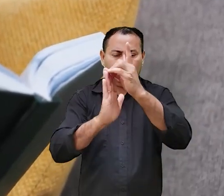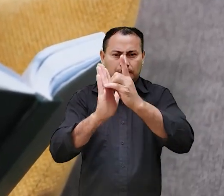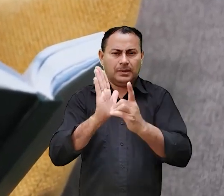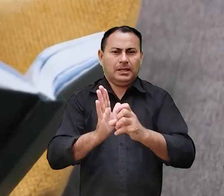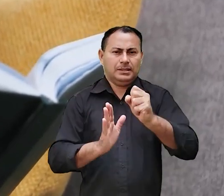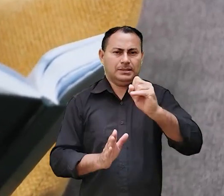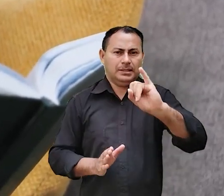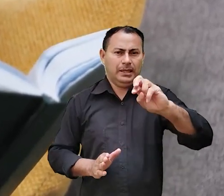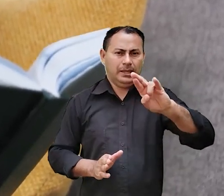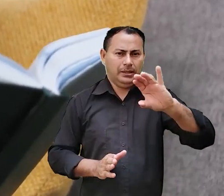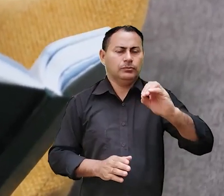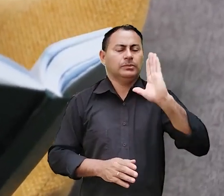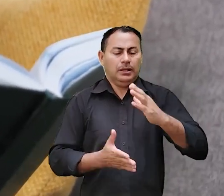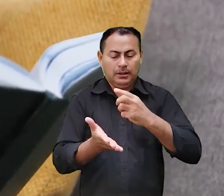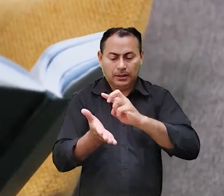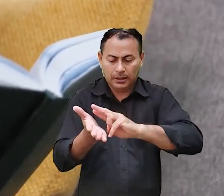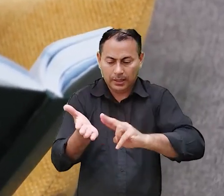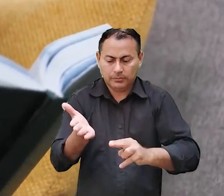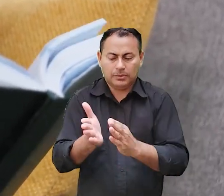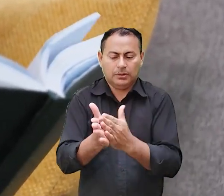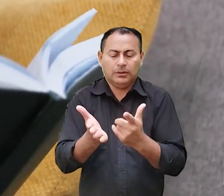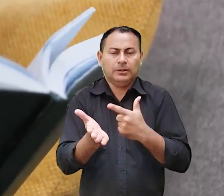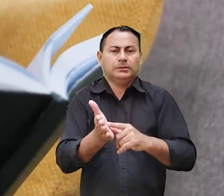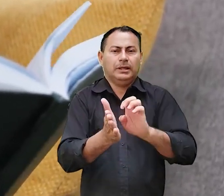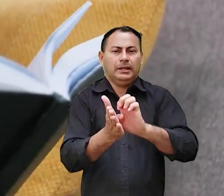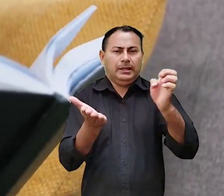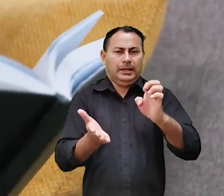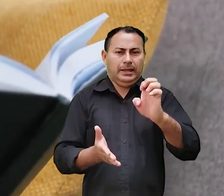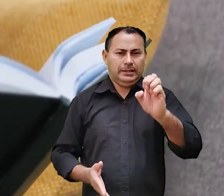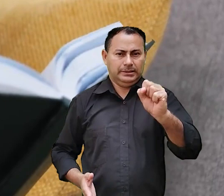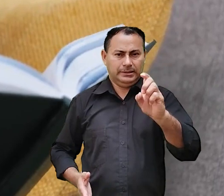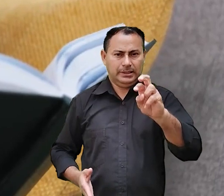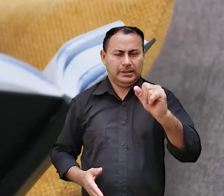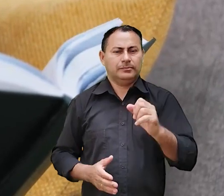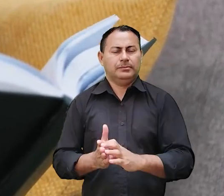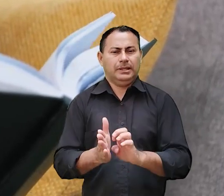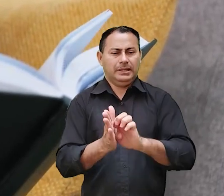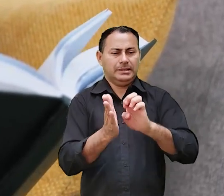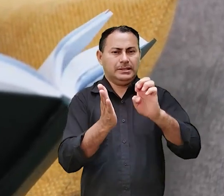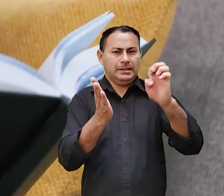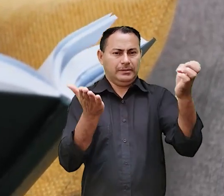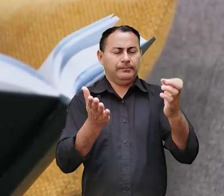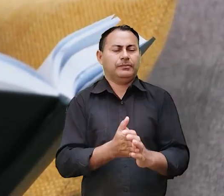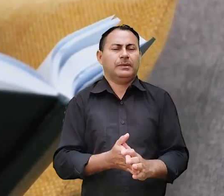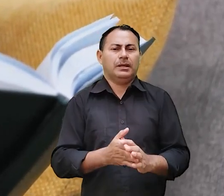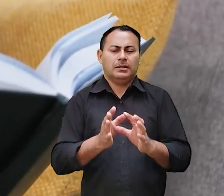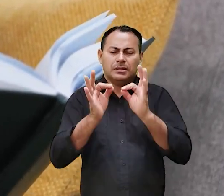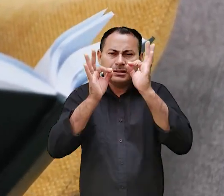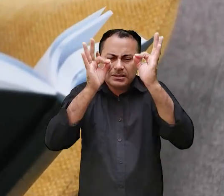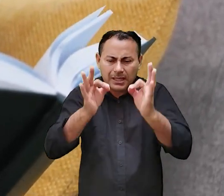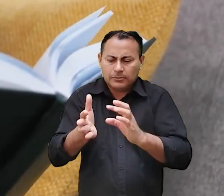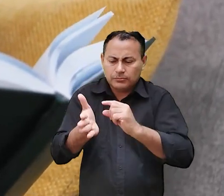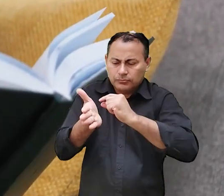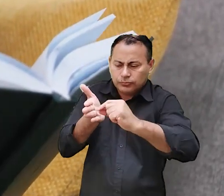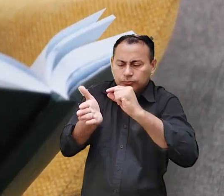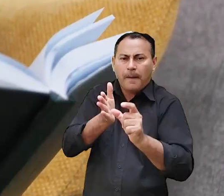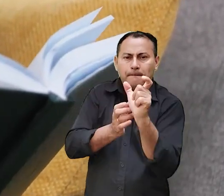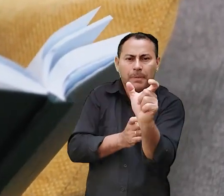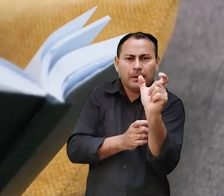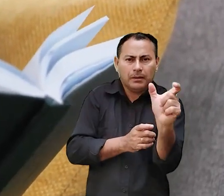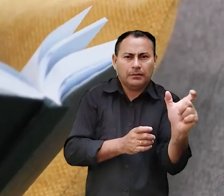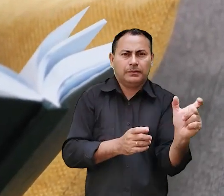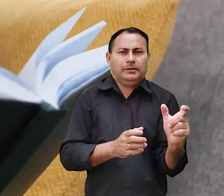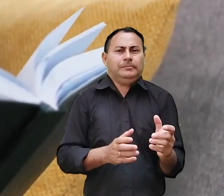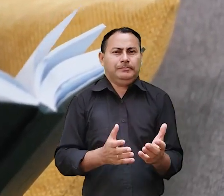o decreto de Ciro que já Lemos quando estudamos o livro de Esdras é uma citação exata versículo por Versículo